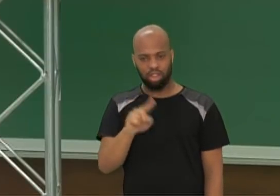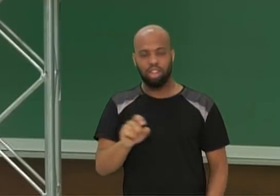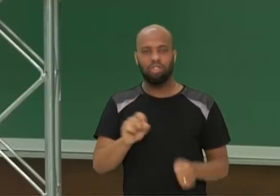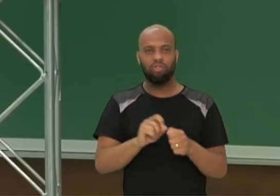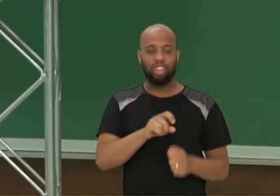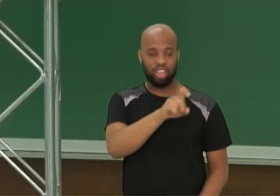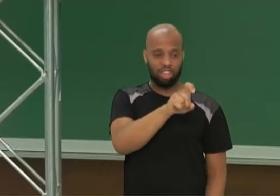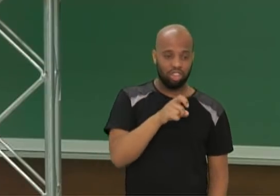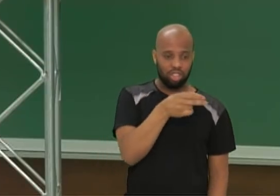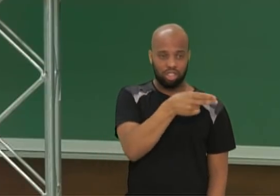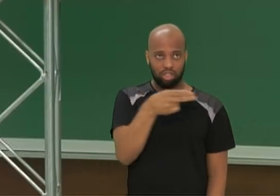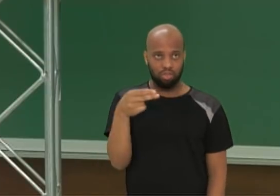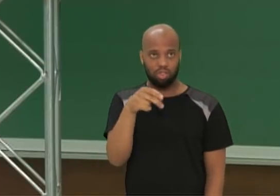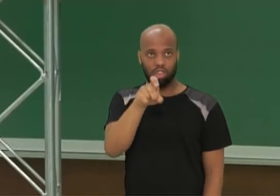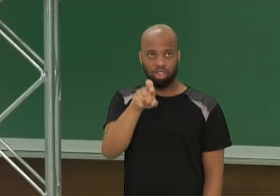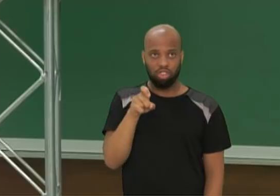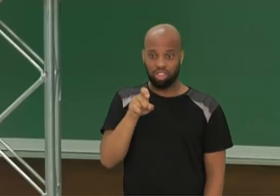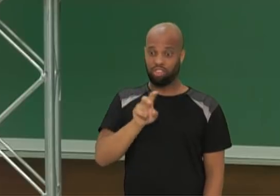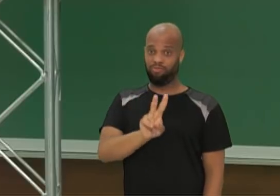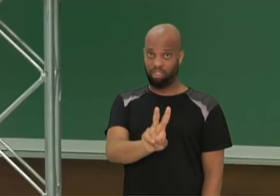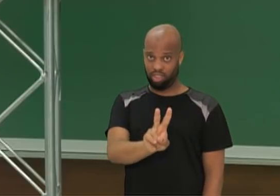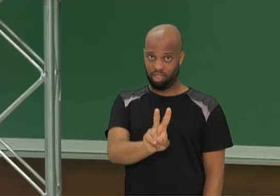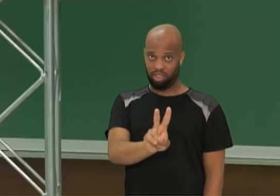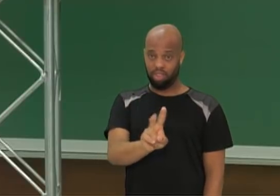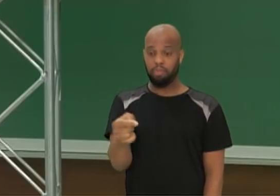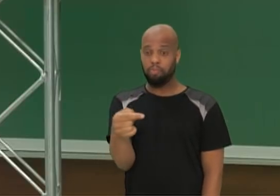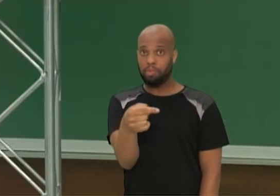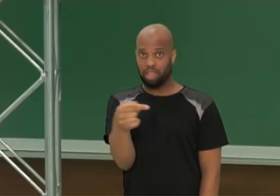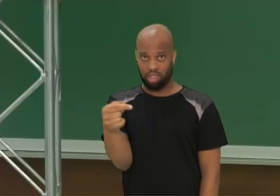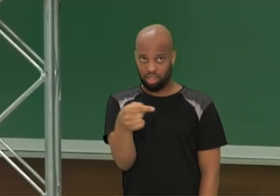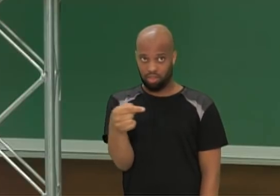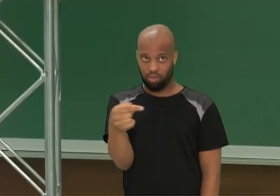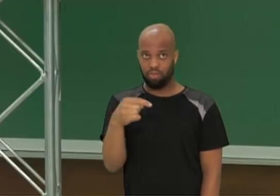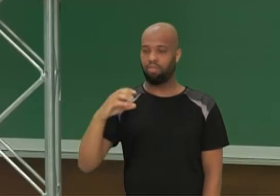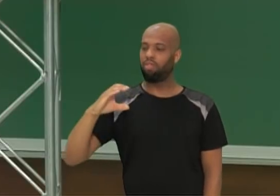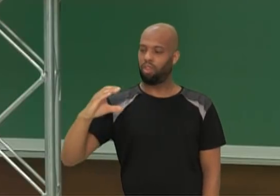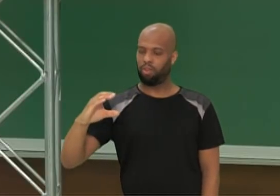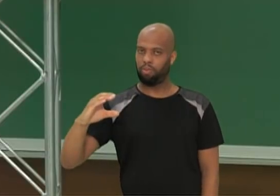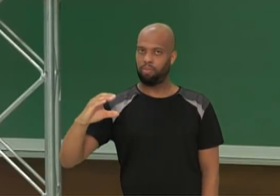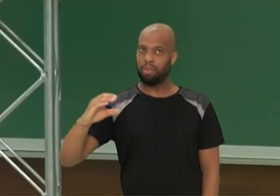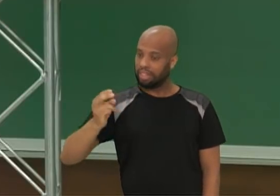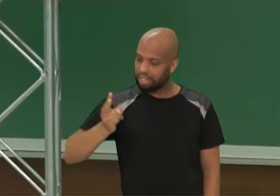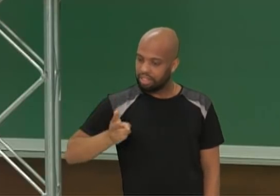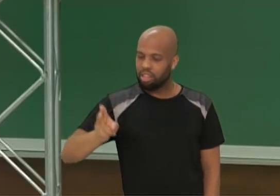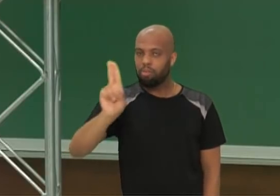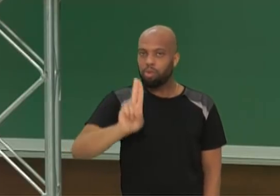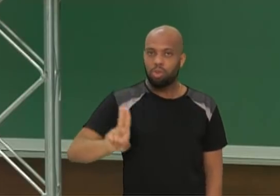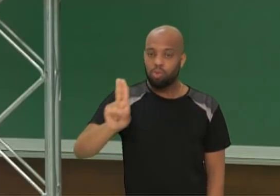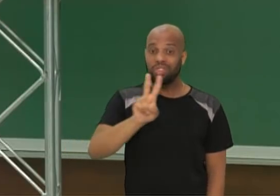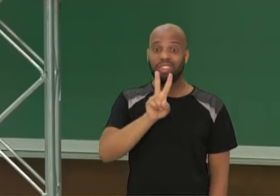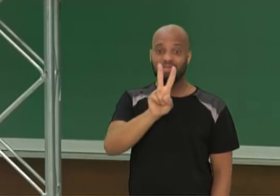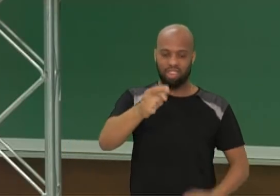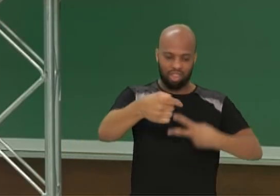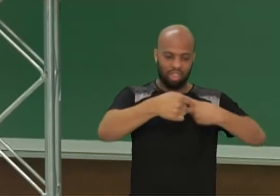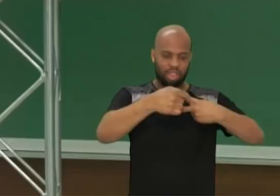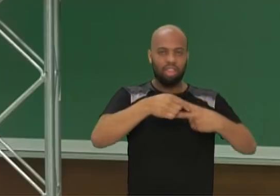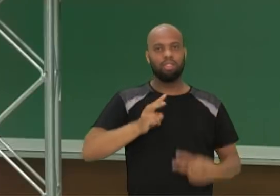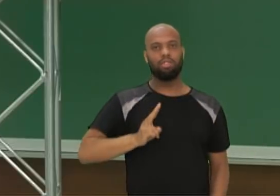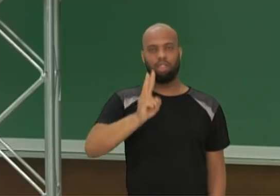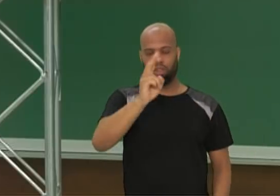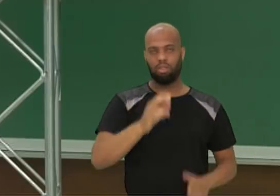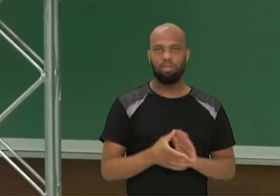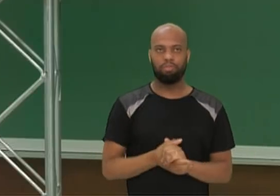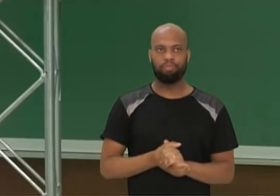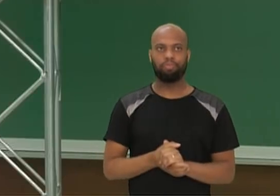é igual ao quê? X do vértice menos o c. Sempre usando o vértice, vejam, sempre usando o vértice,